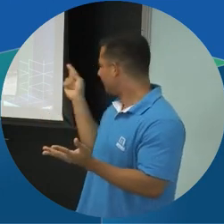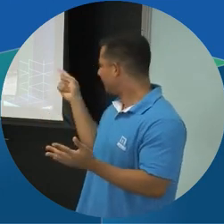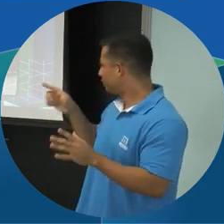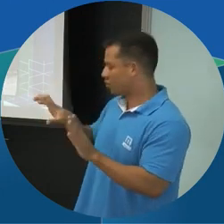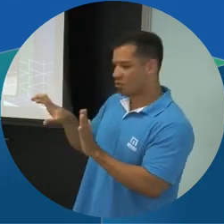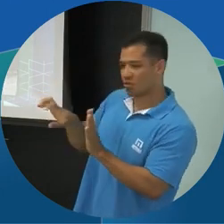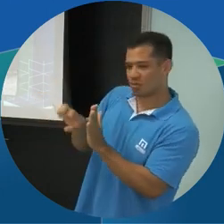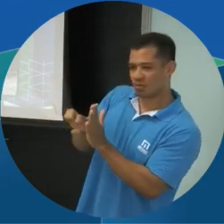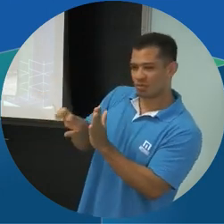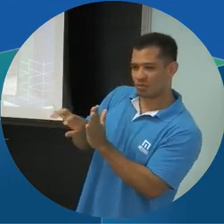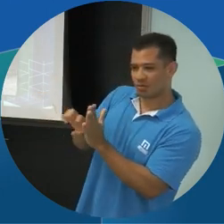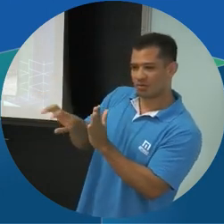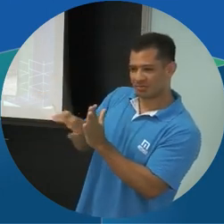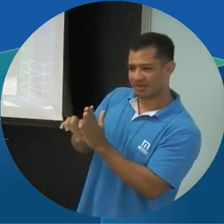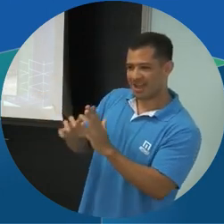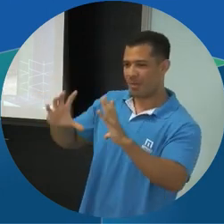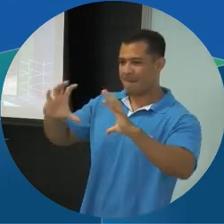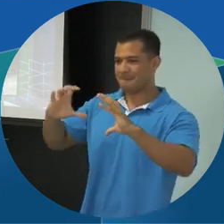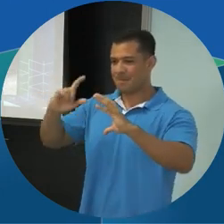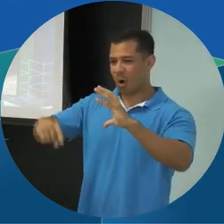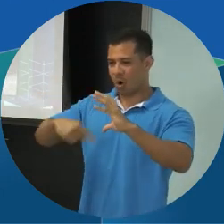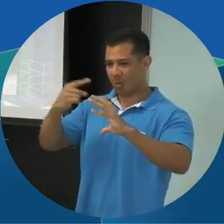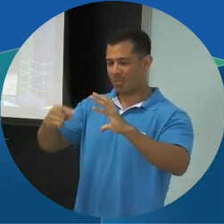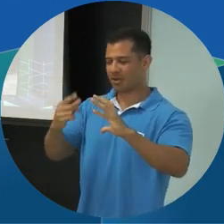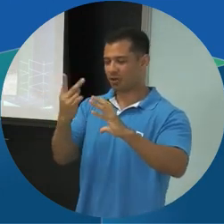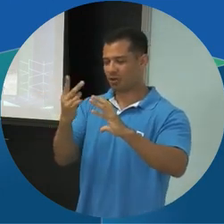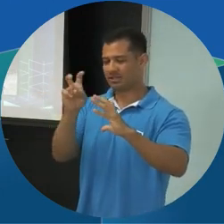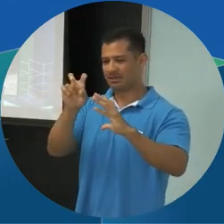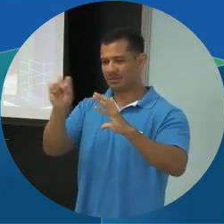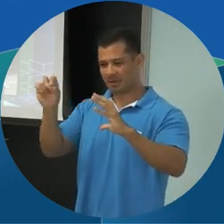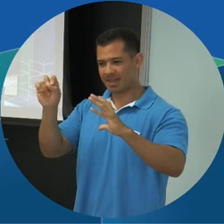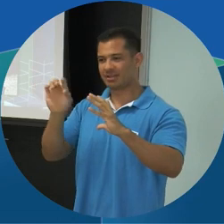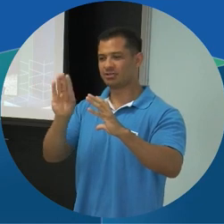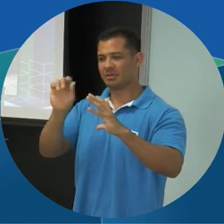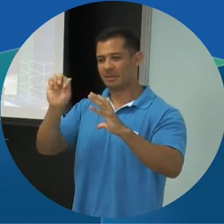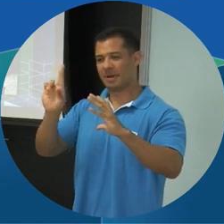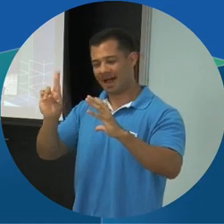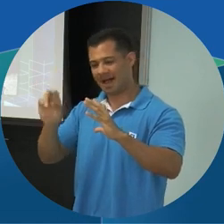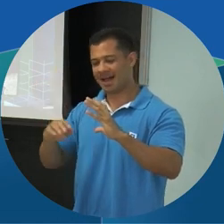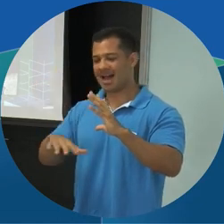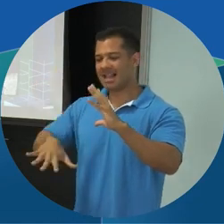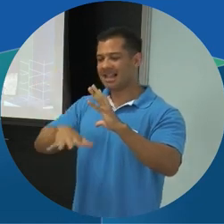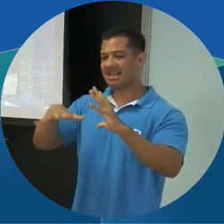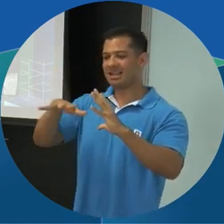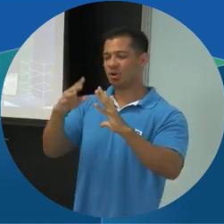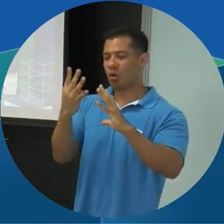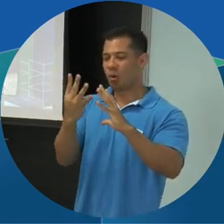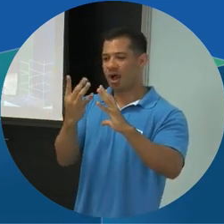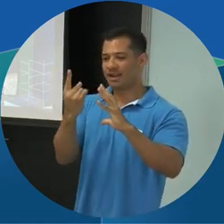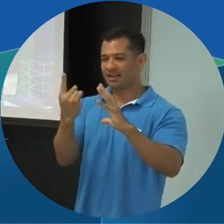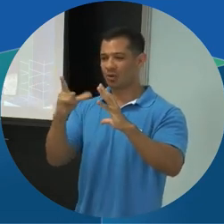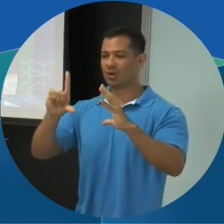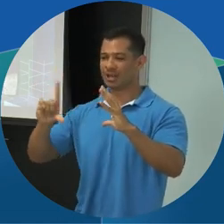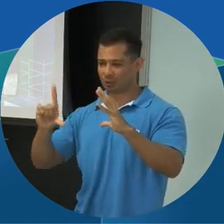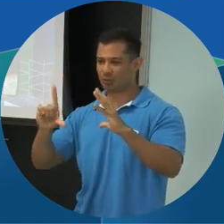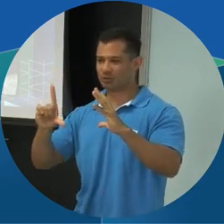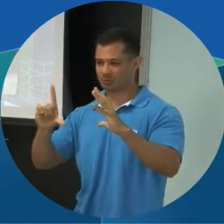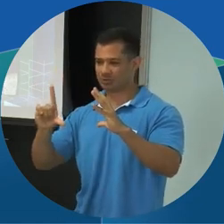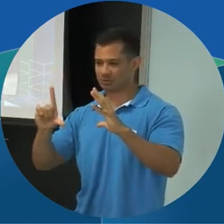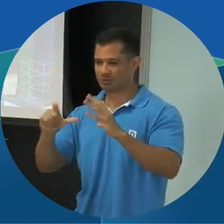uma outra unidade, uma bomba também, 2.500 bar, 41 litros, 362 cavalos. Tá?